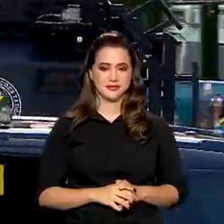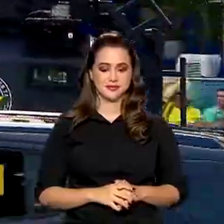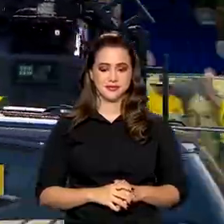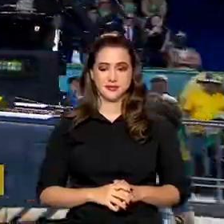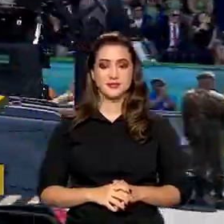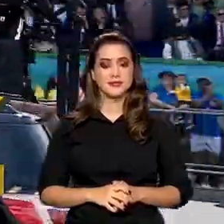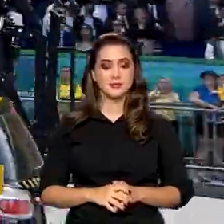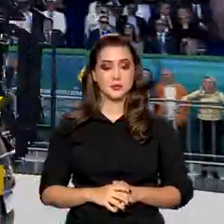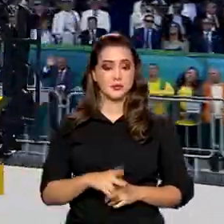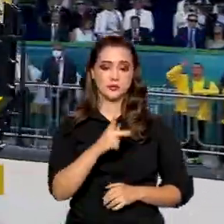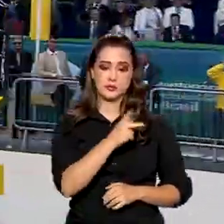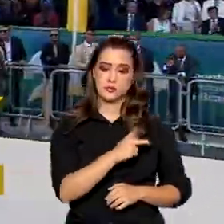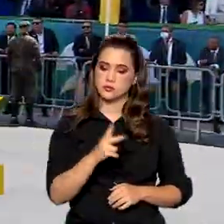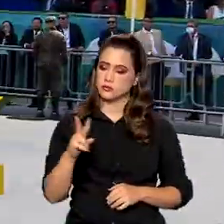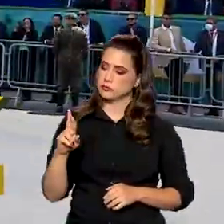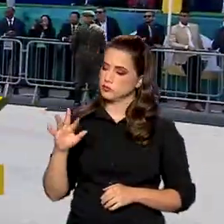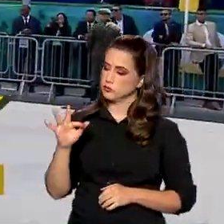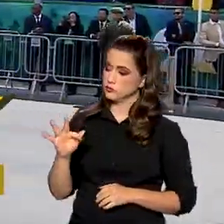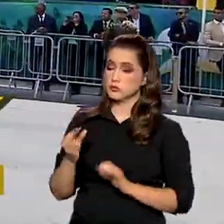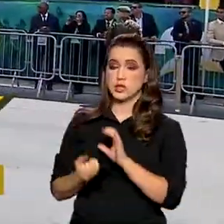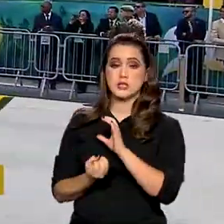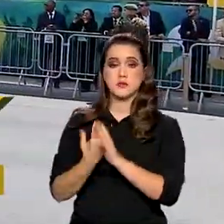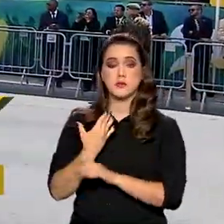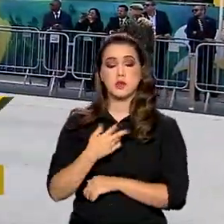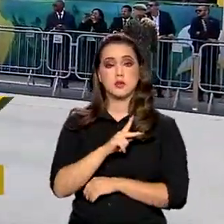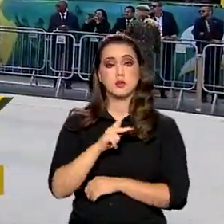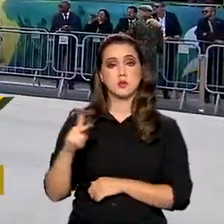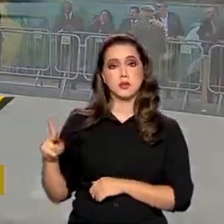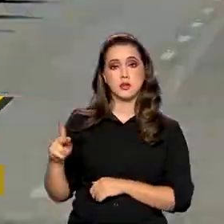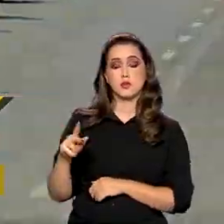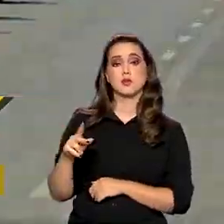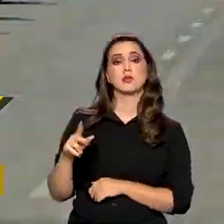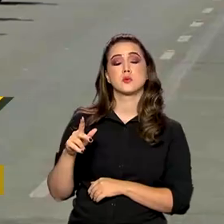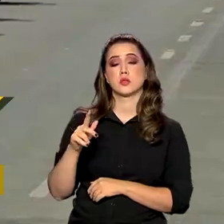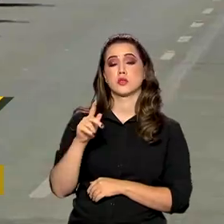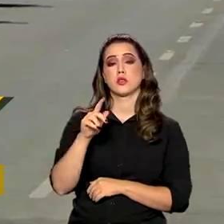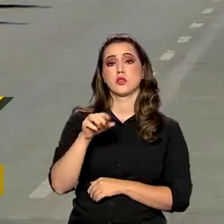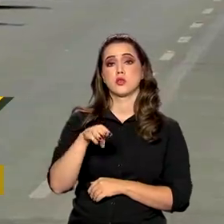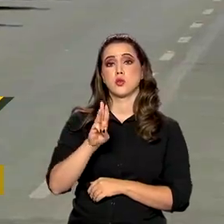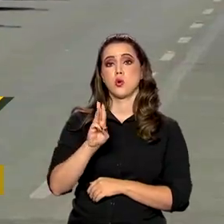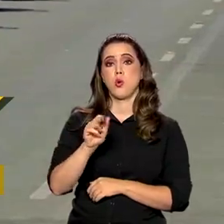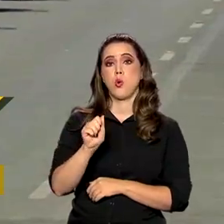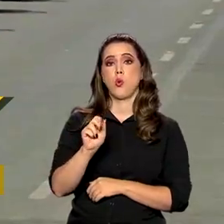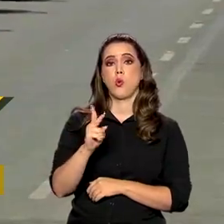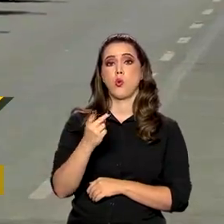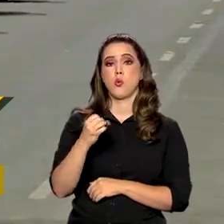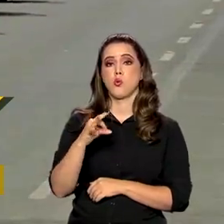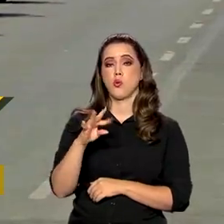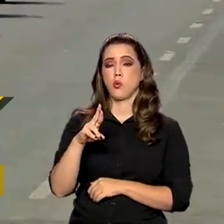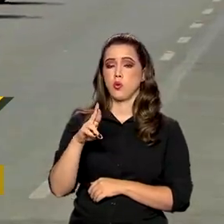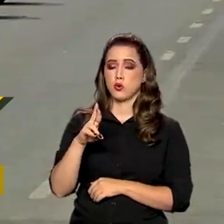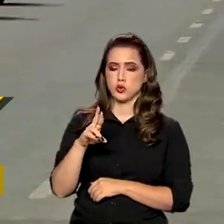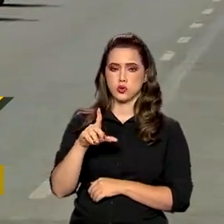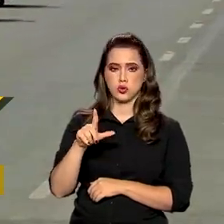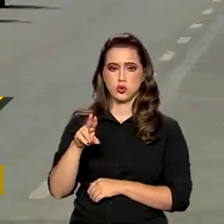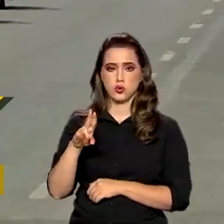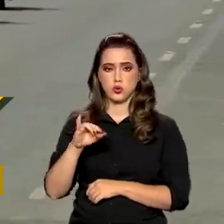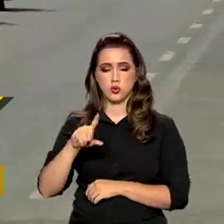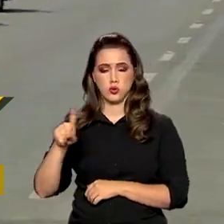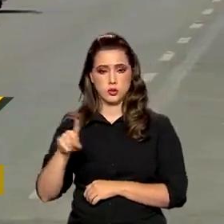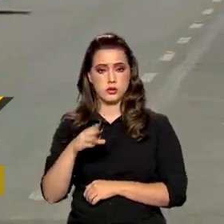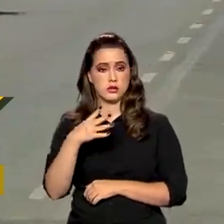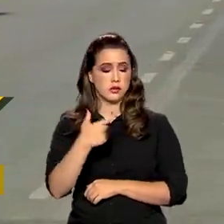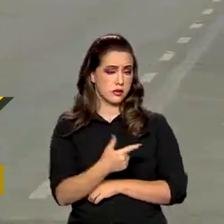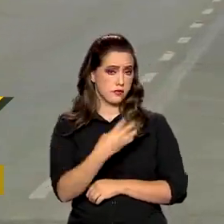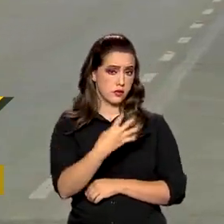A Polícia Rodoviária Federal foi criada pelo presidente Washington Luiz em 24 de julho de 1928